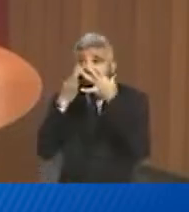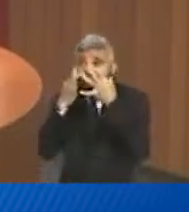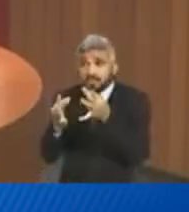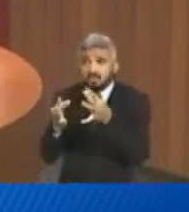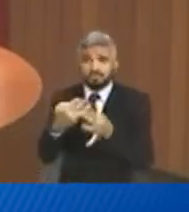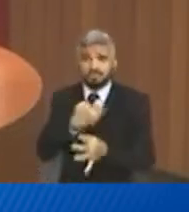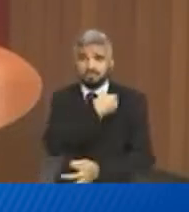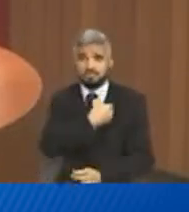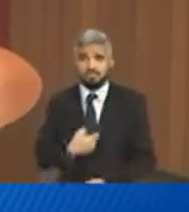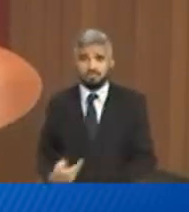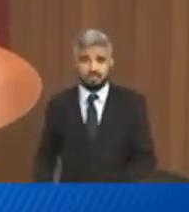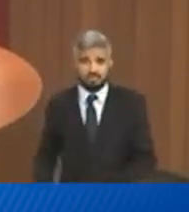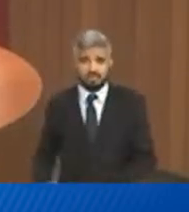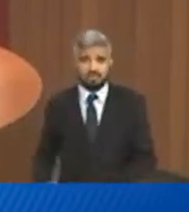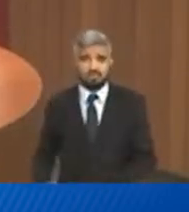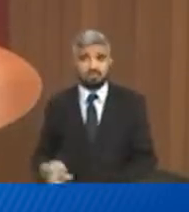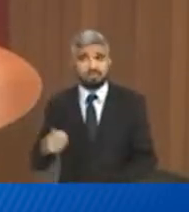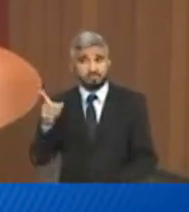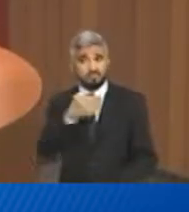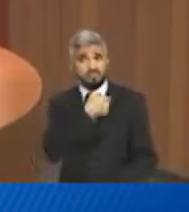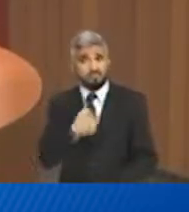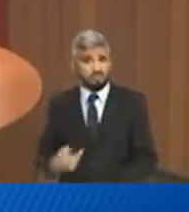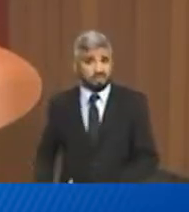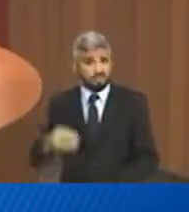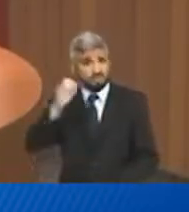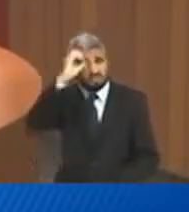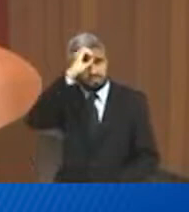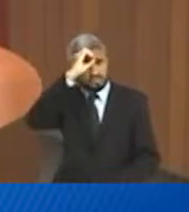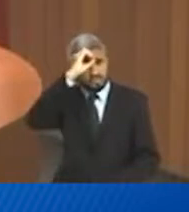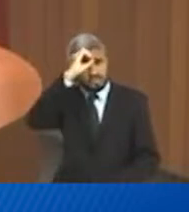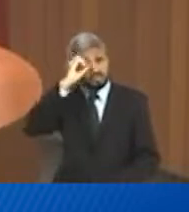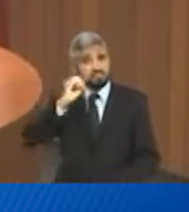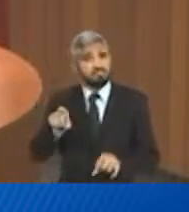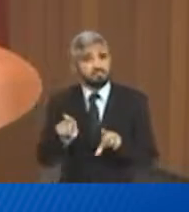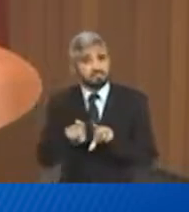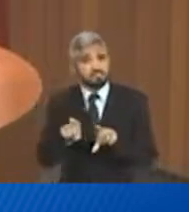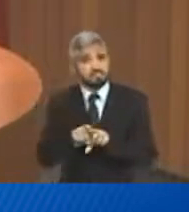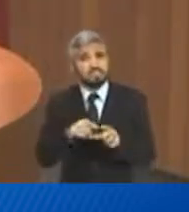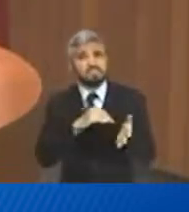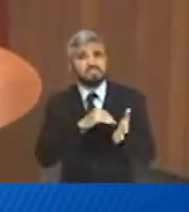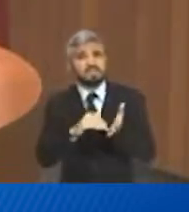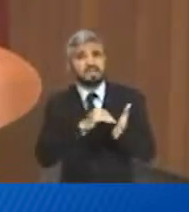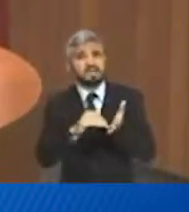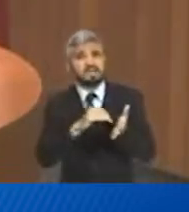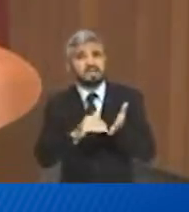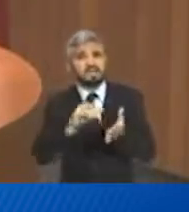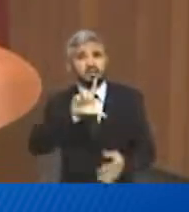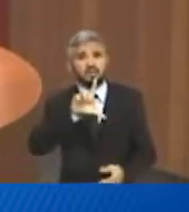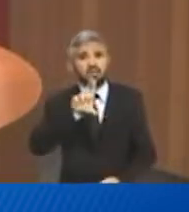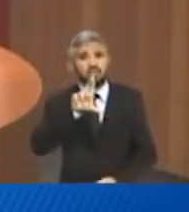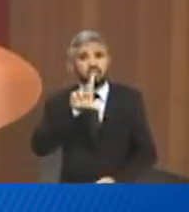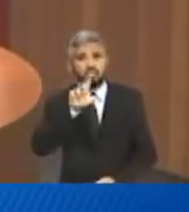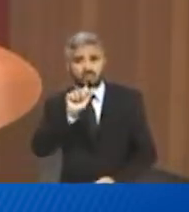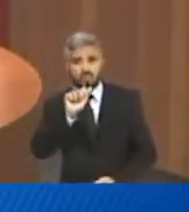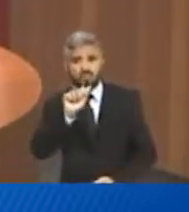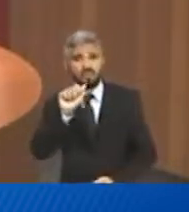sabendo e o próprio secretário Lula O que é candidato a deputado estadual mas eu nunca vi fazer isso com